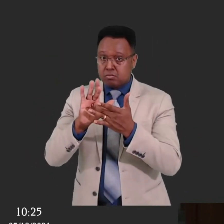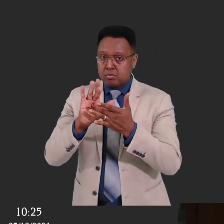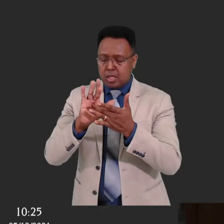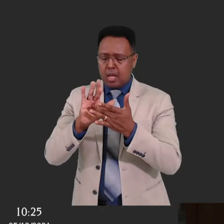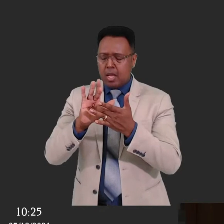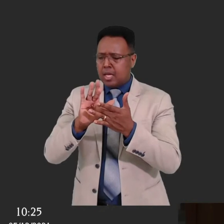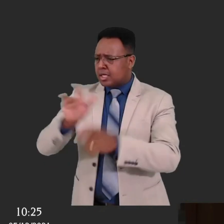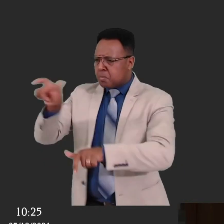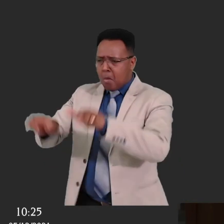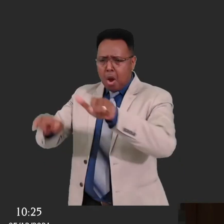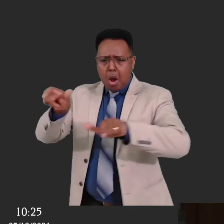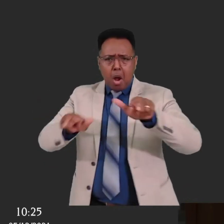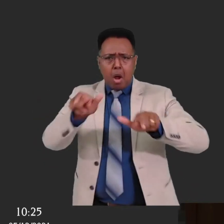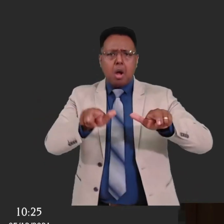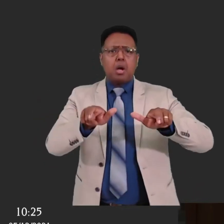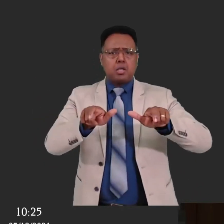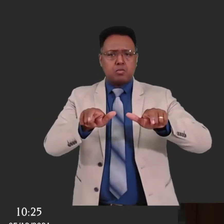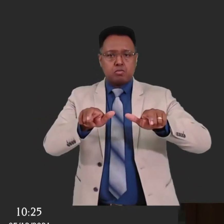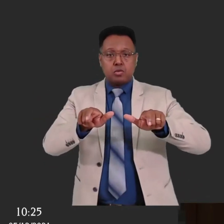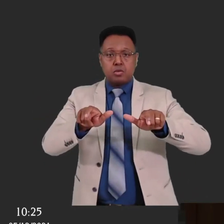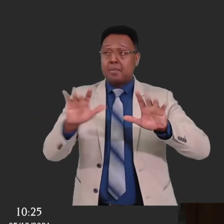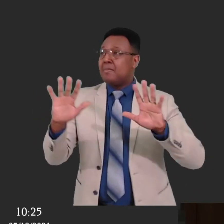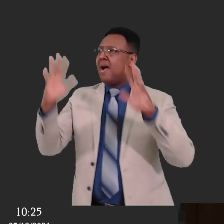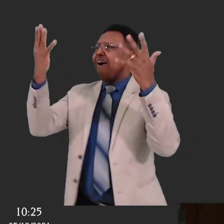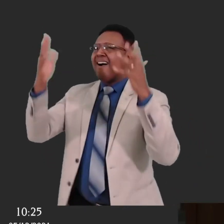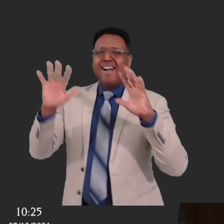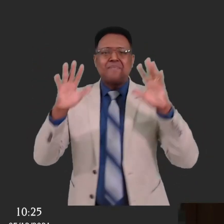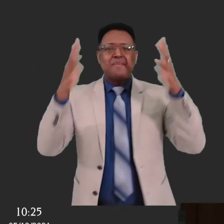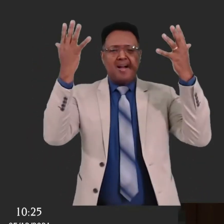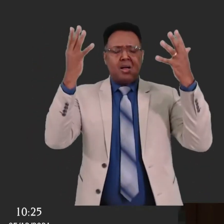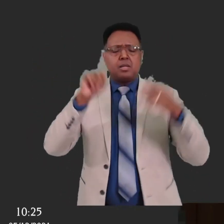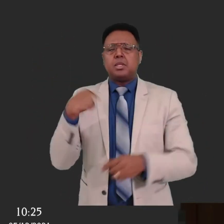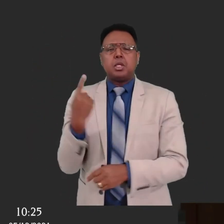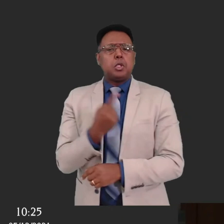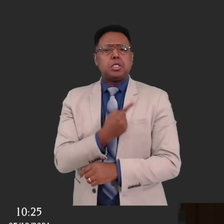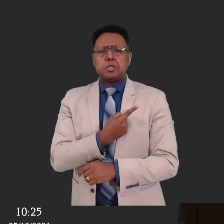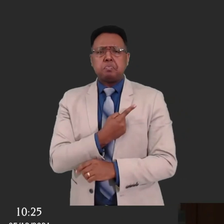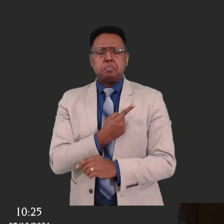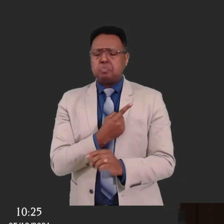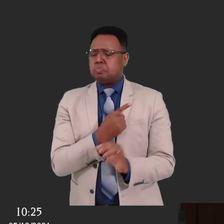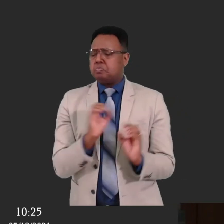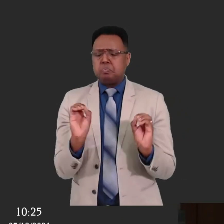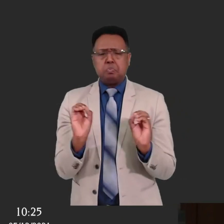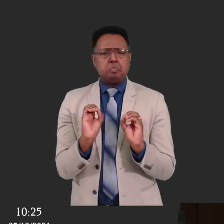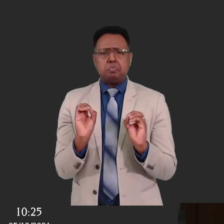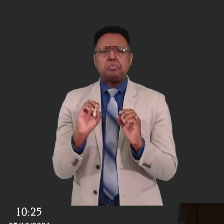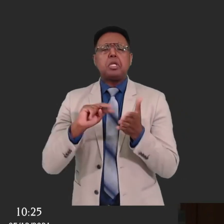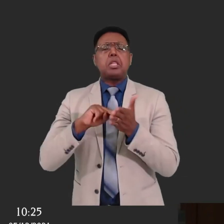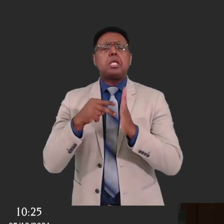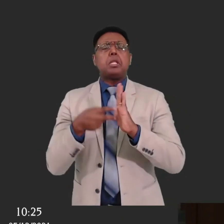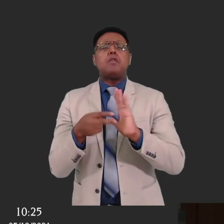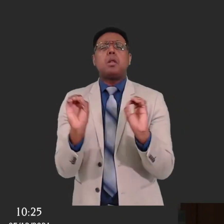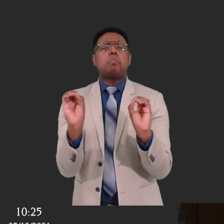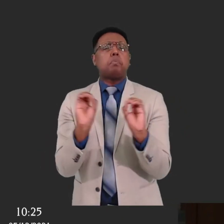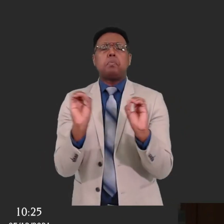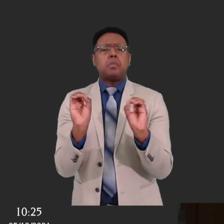mundo cristão comemora, mas nós, irmãos, para nós não quer dizer nada, porque quando elegeram